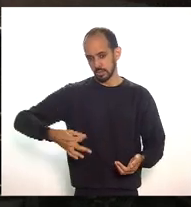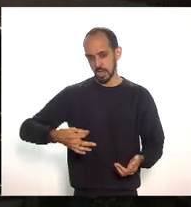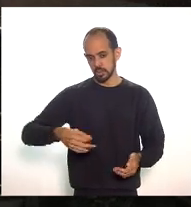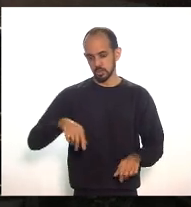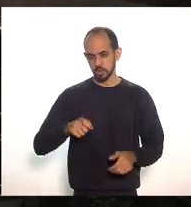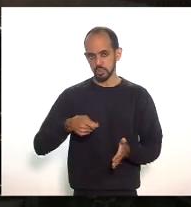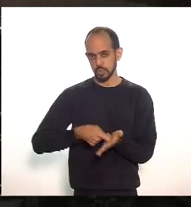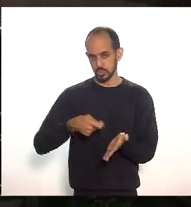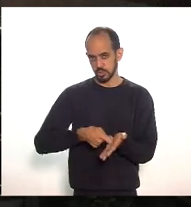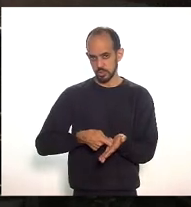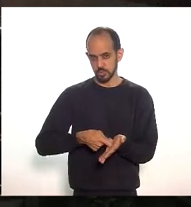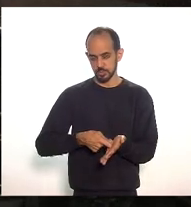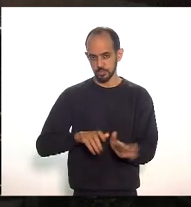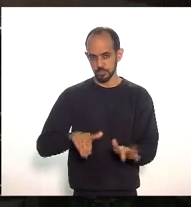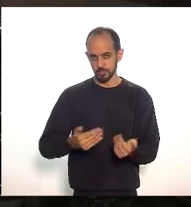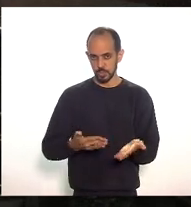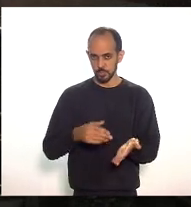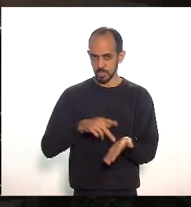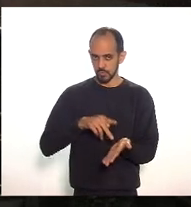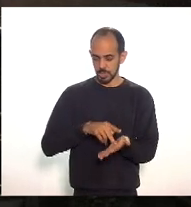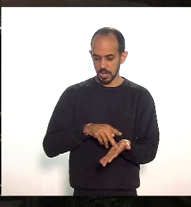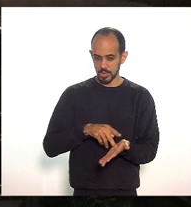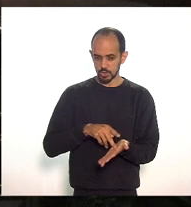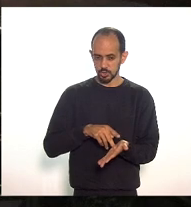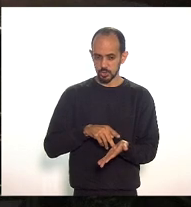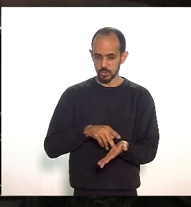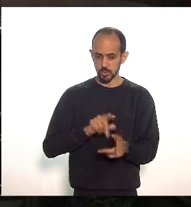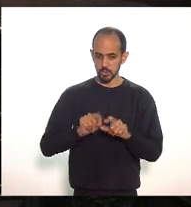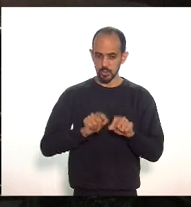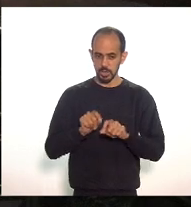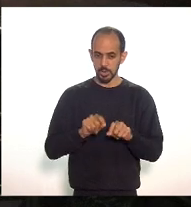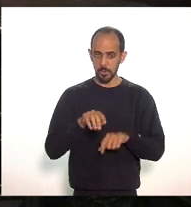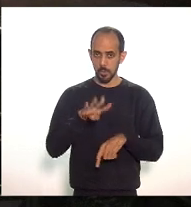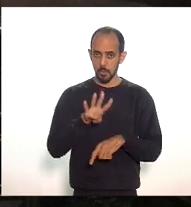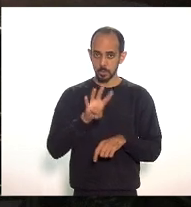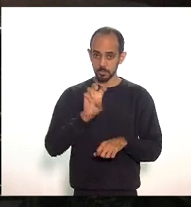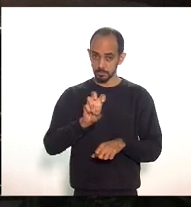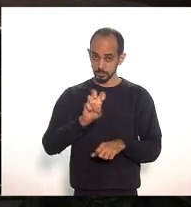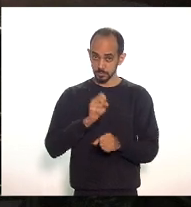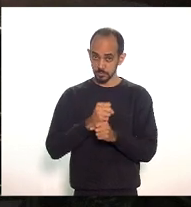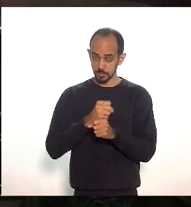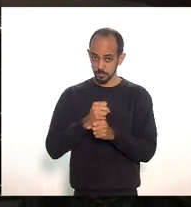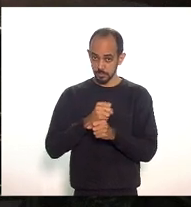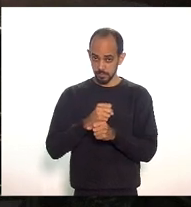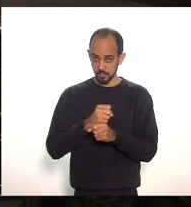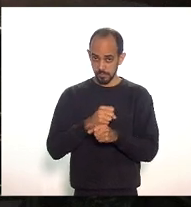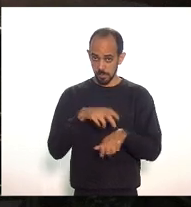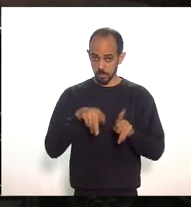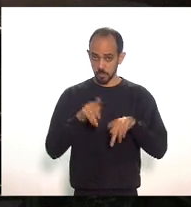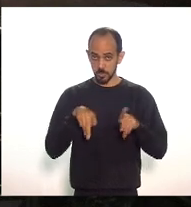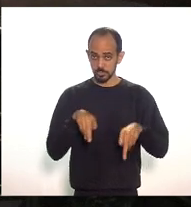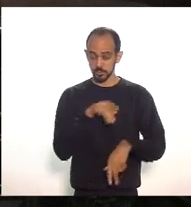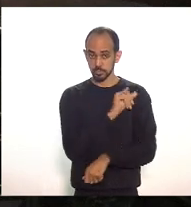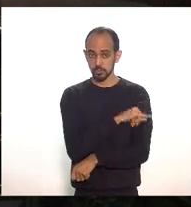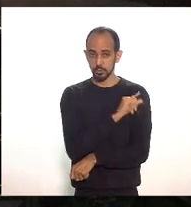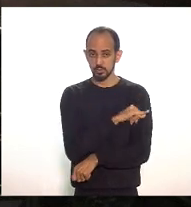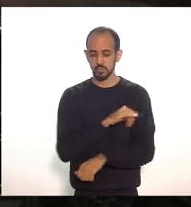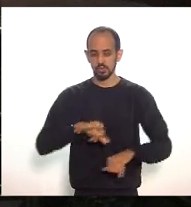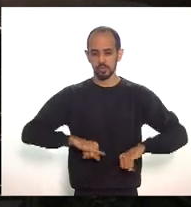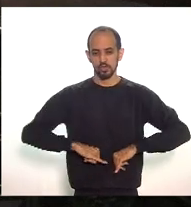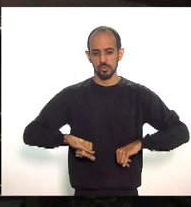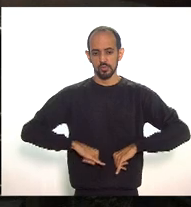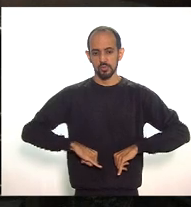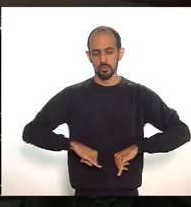gente cobrar é mas fato é presidente que há 45 anos a população do estado do Rio de Janeiro vem sofrendo